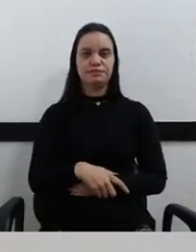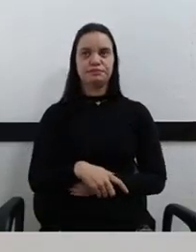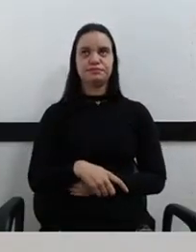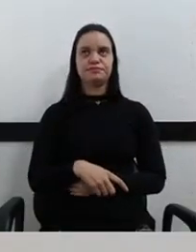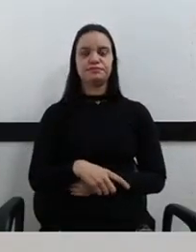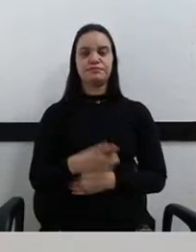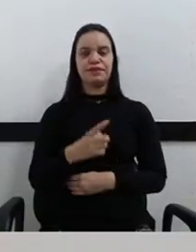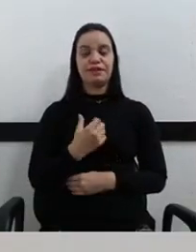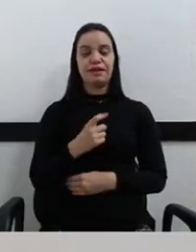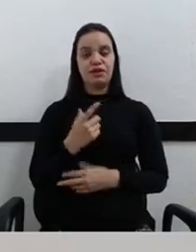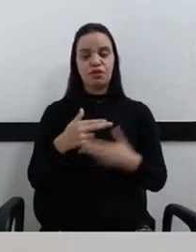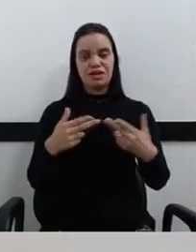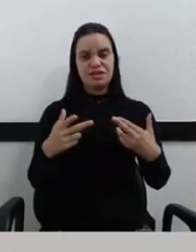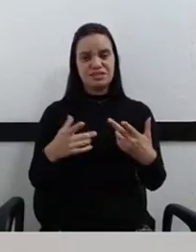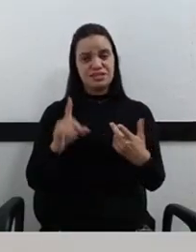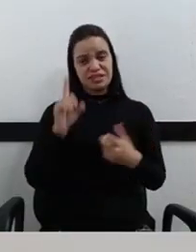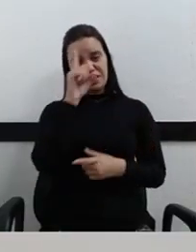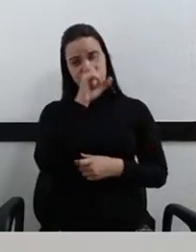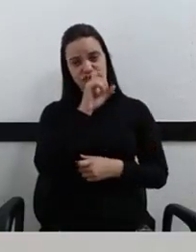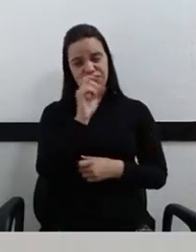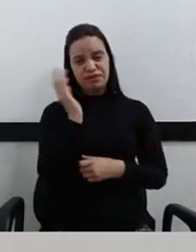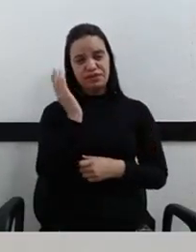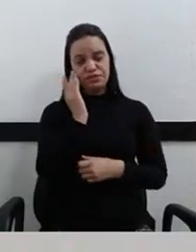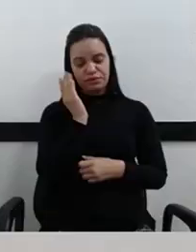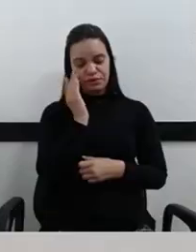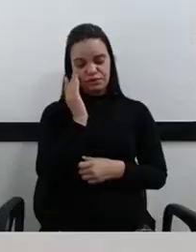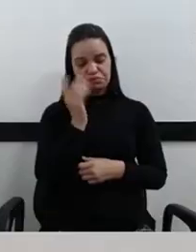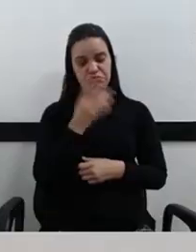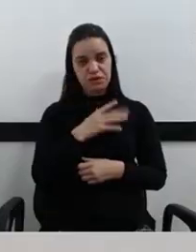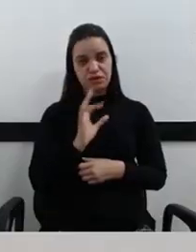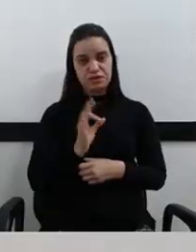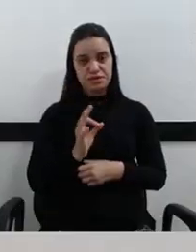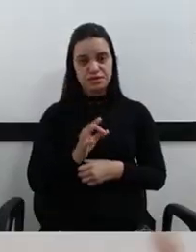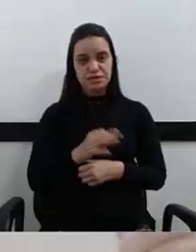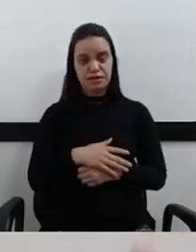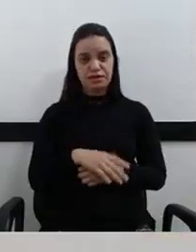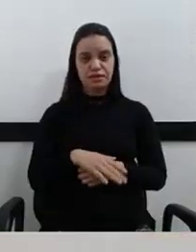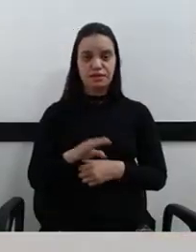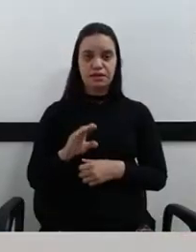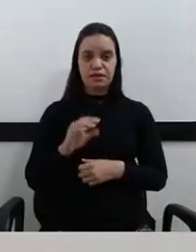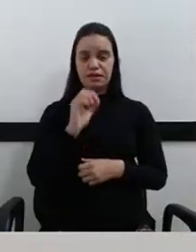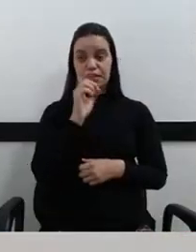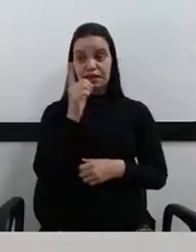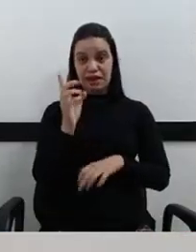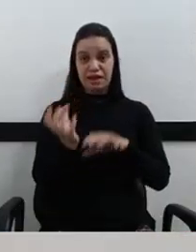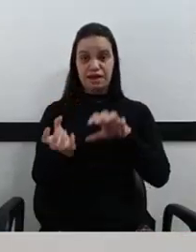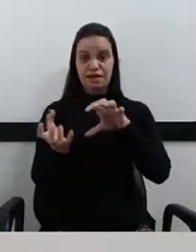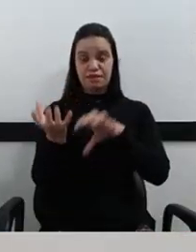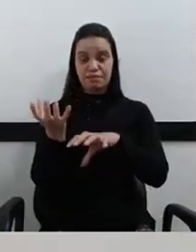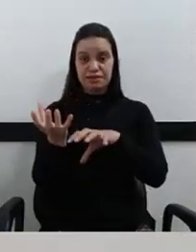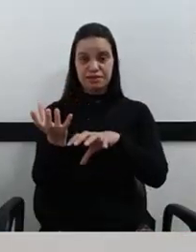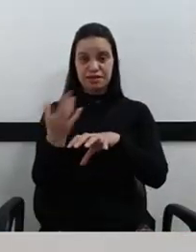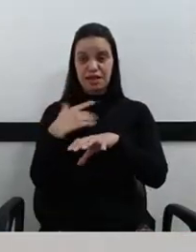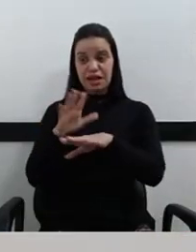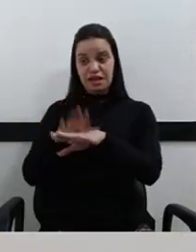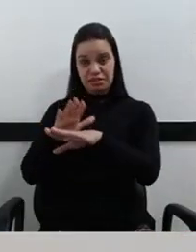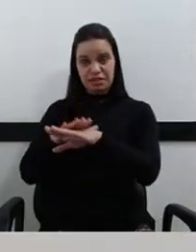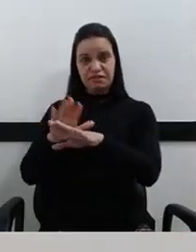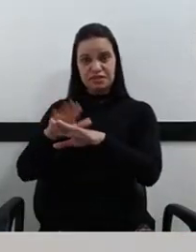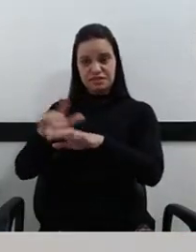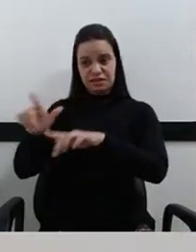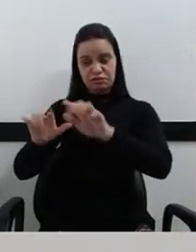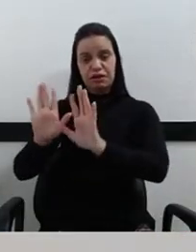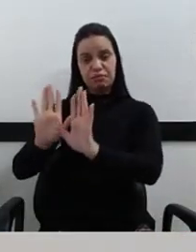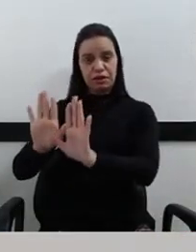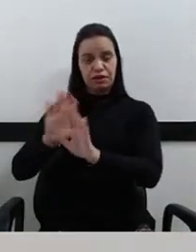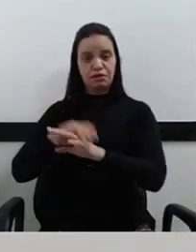Carol, tem coisas que são brigas que não são nossas. É óbvio que a presidência está lá em Brasília, a PADEP está em Brasília, estão fazendo a parte deles, mas